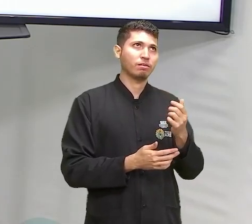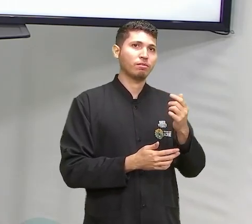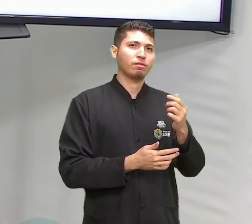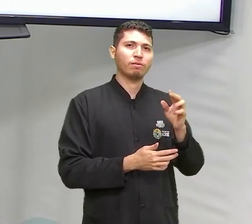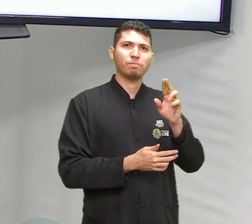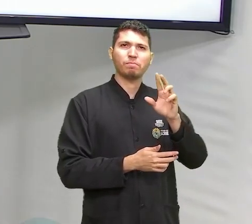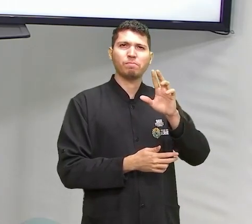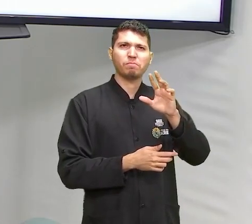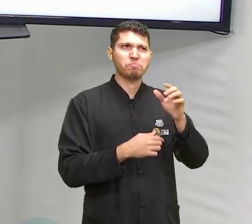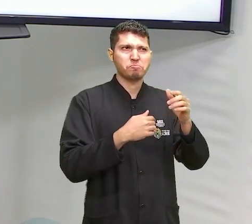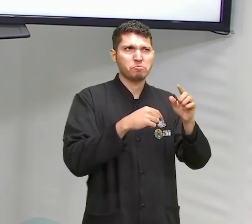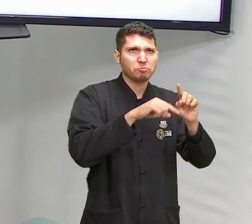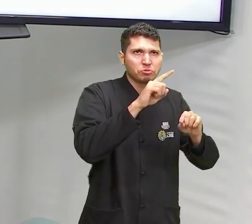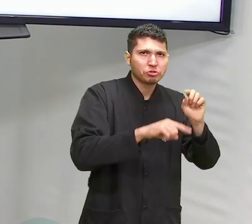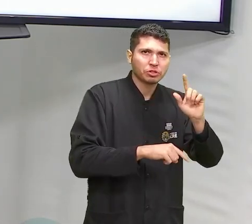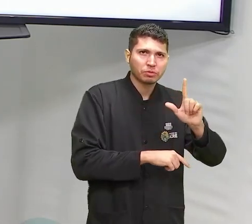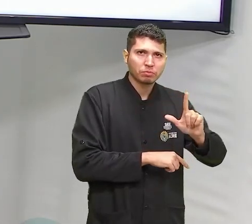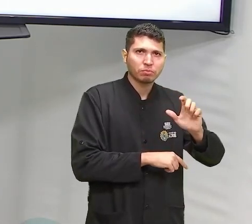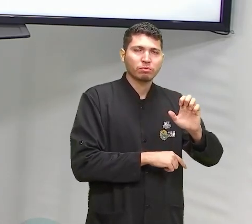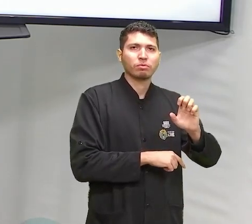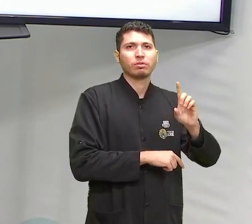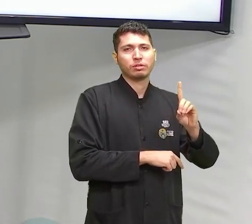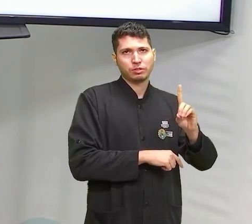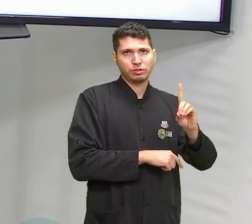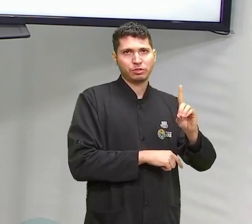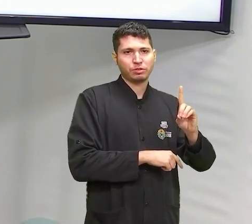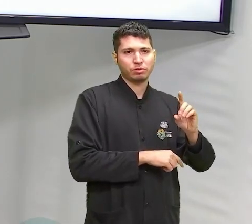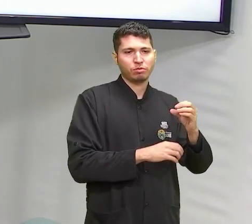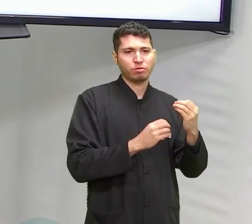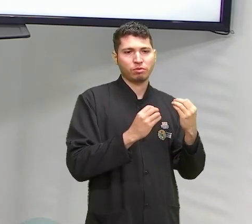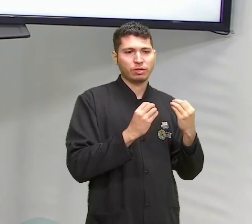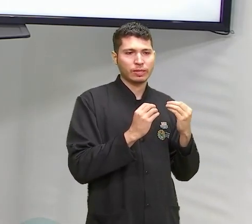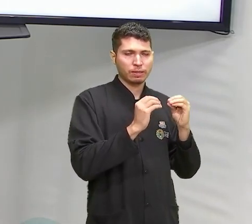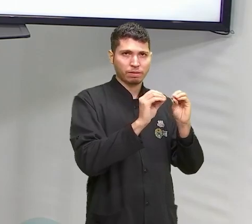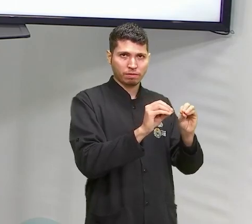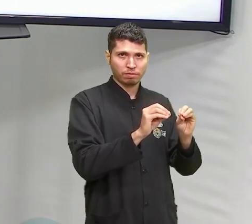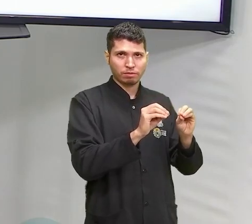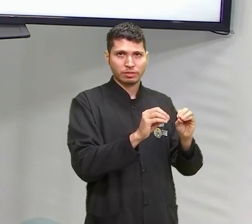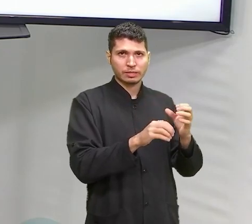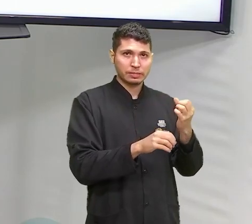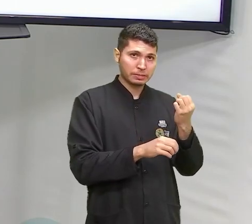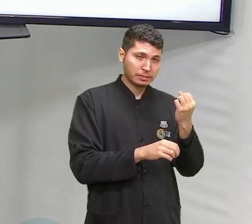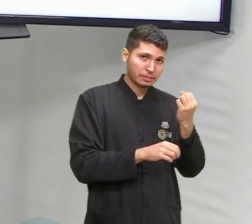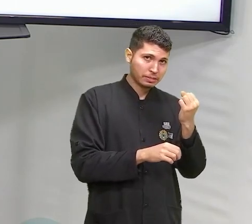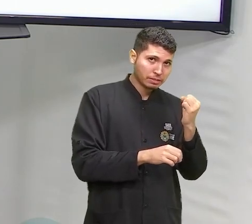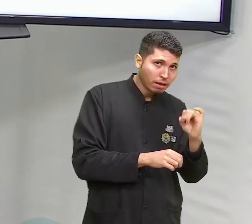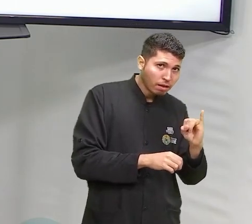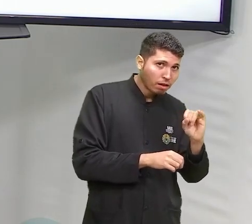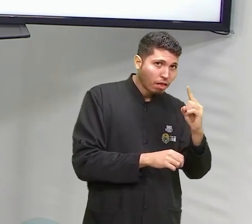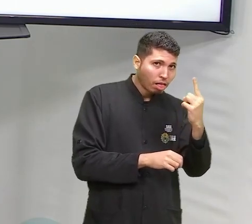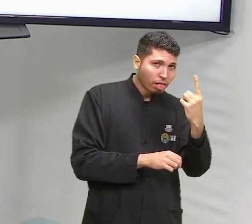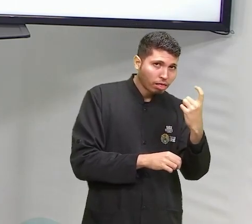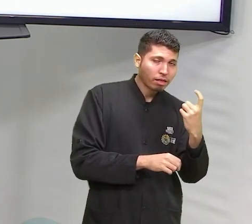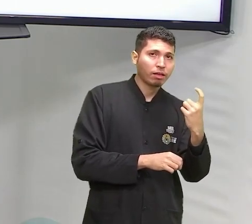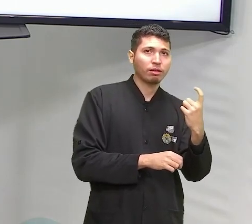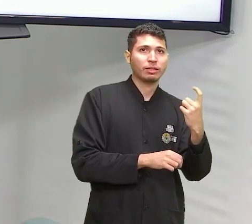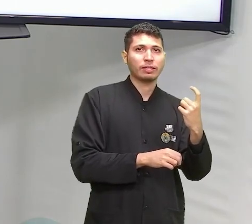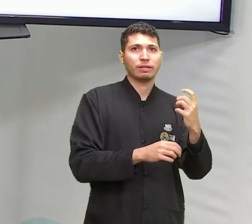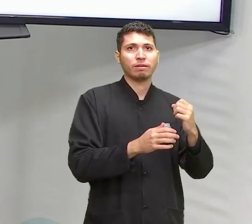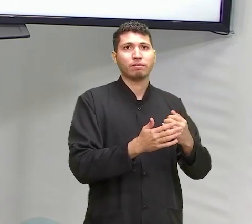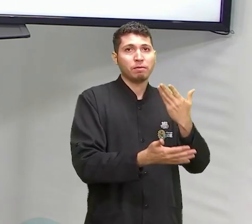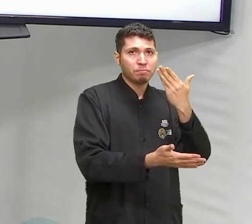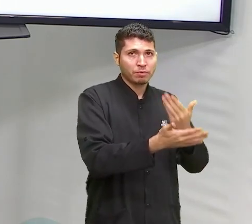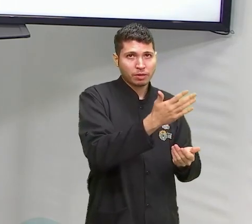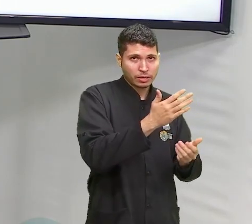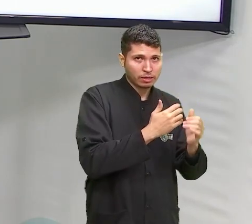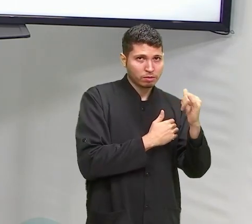LED em série e um desses LEDs queimar, você perde a corrente que vai passar, você perde